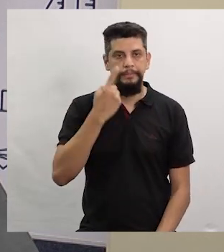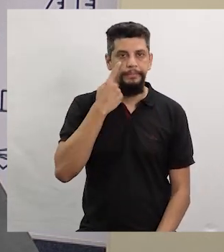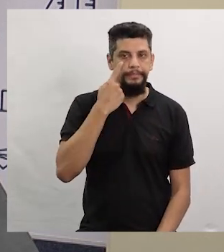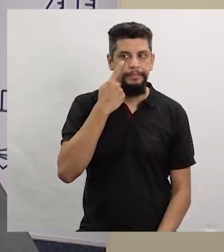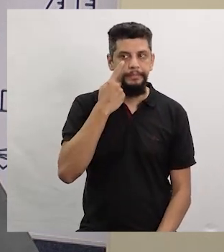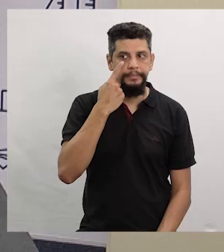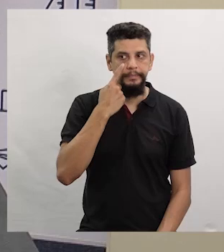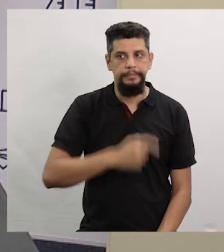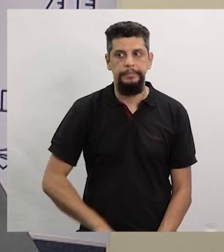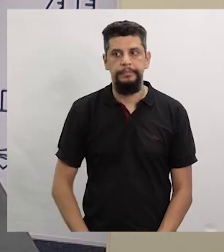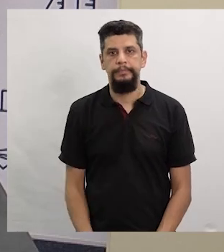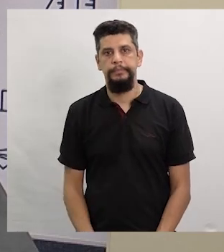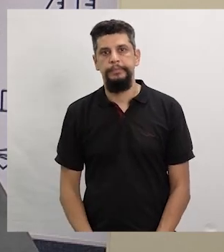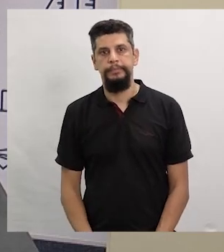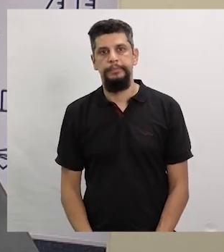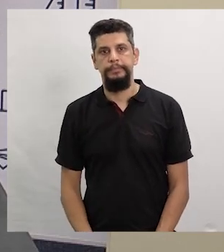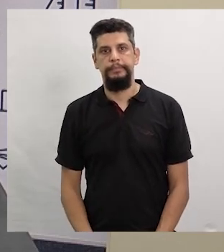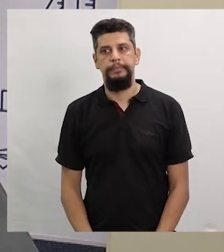lá